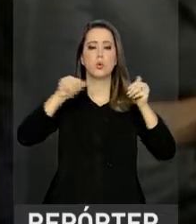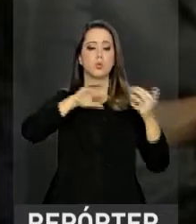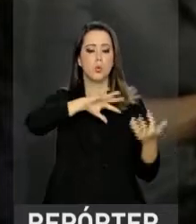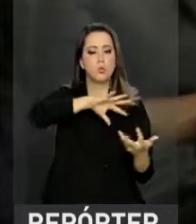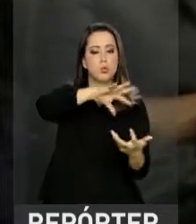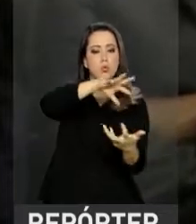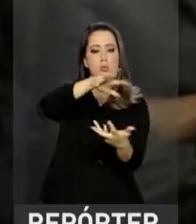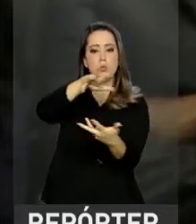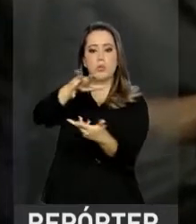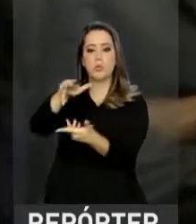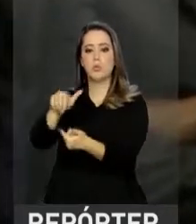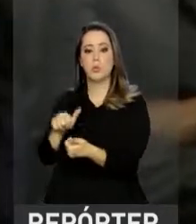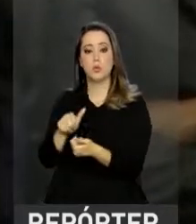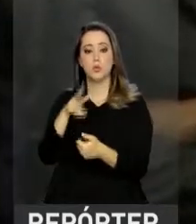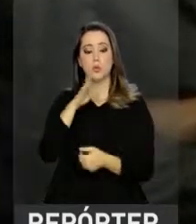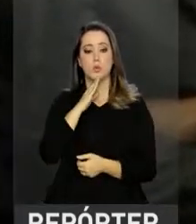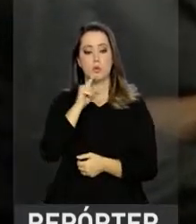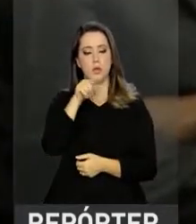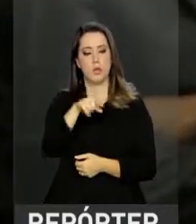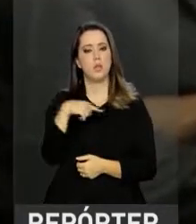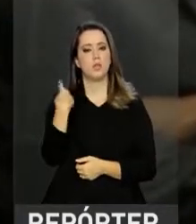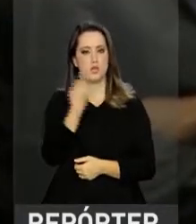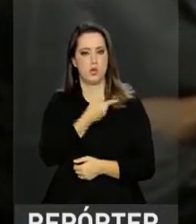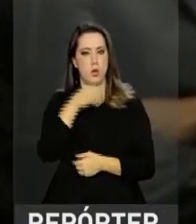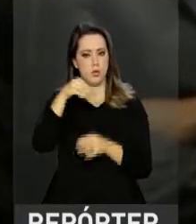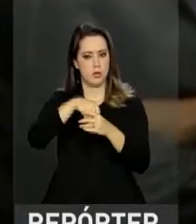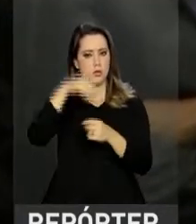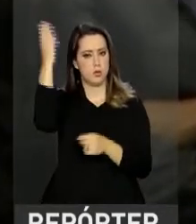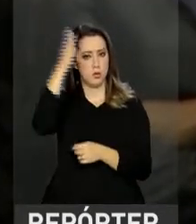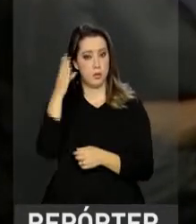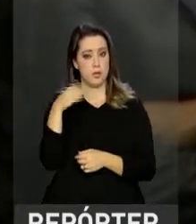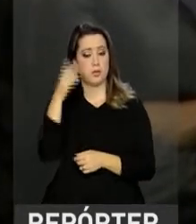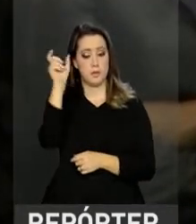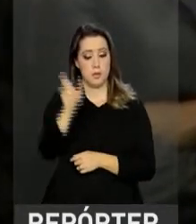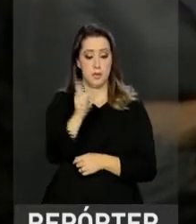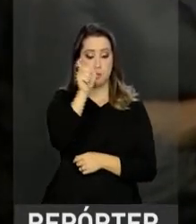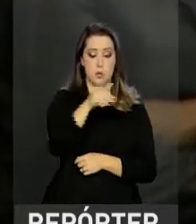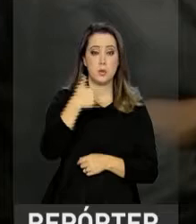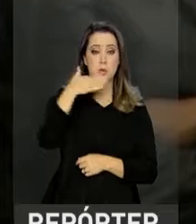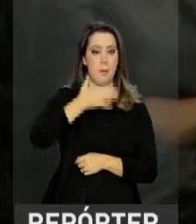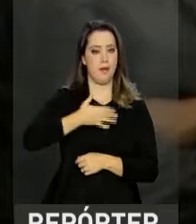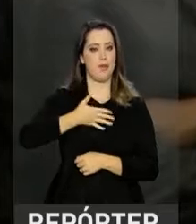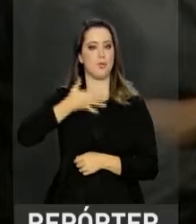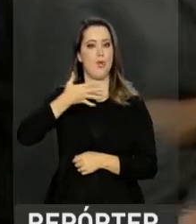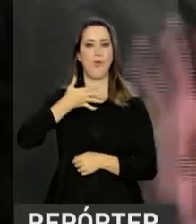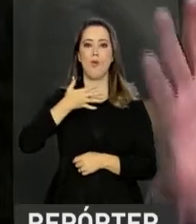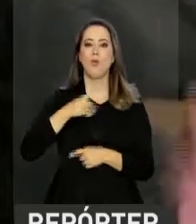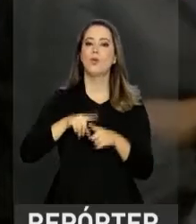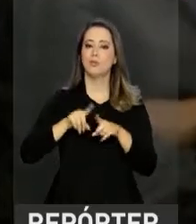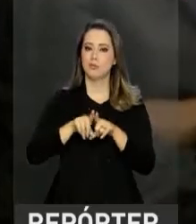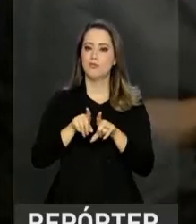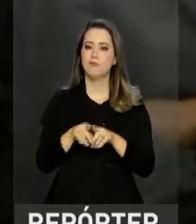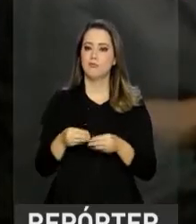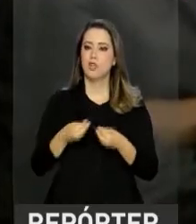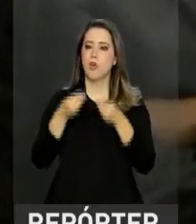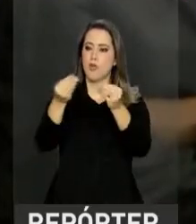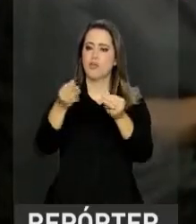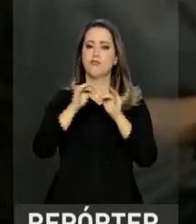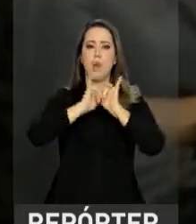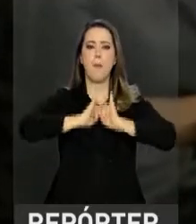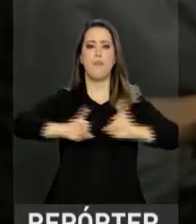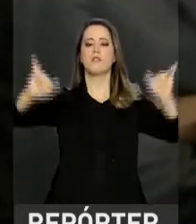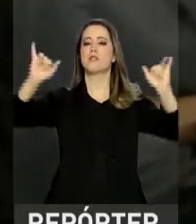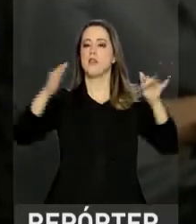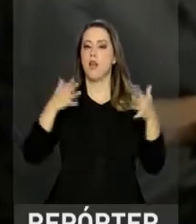para que os brasileiros cada vez tem mais orgulho da sua do seu país na sua pátria mas se possível transmitido para